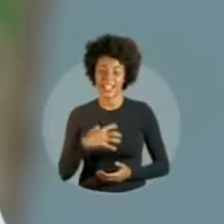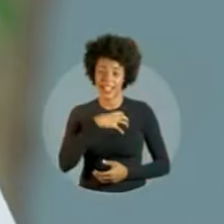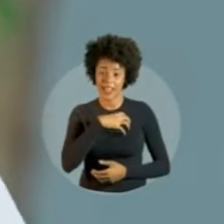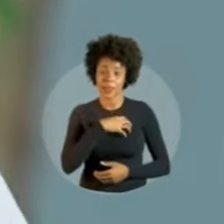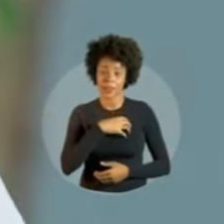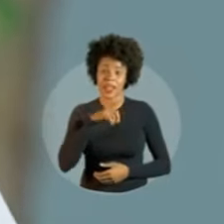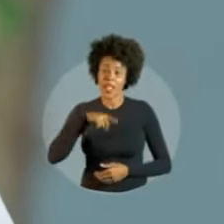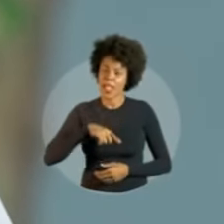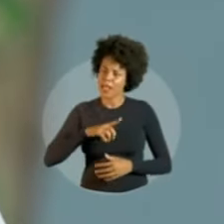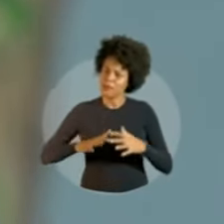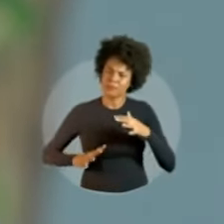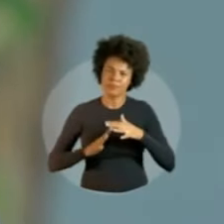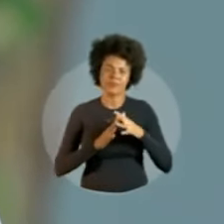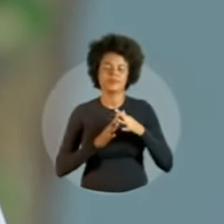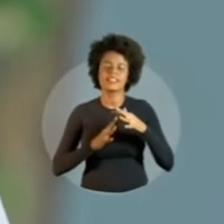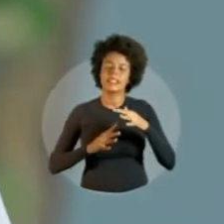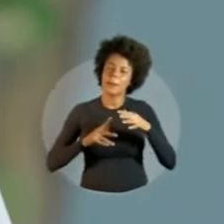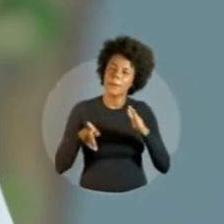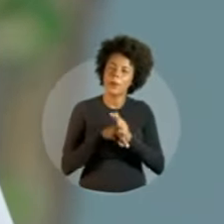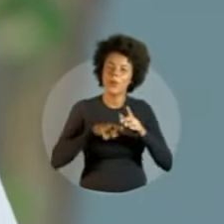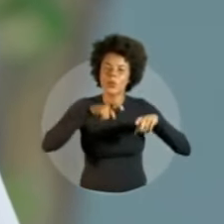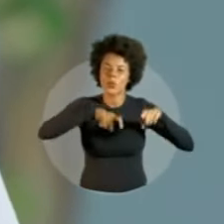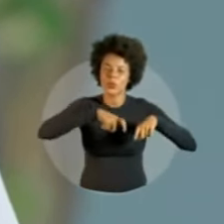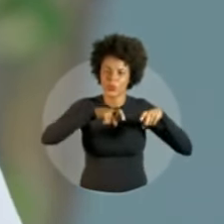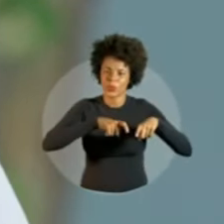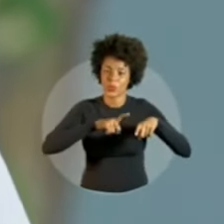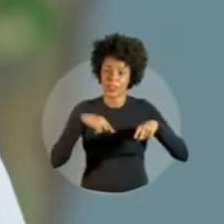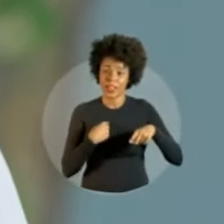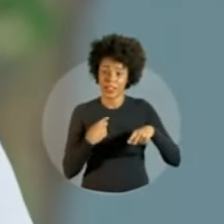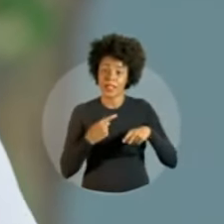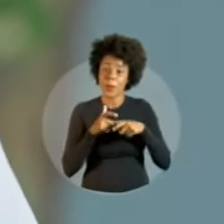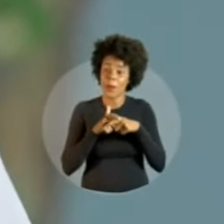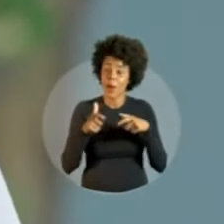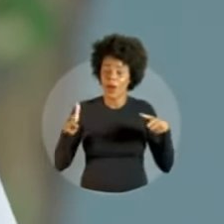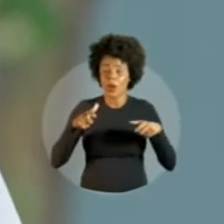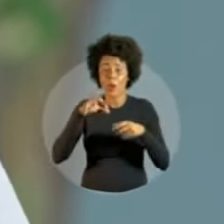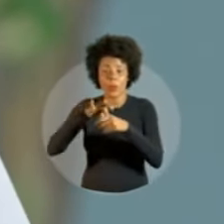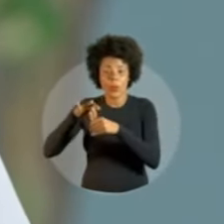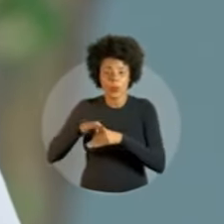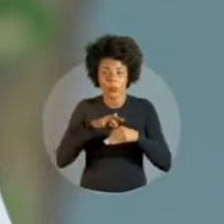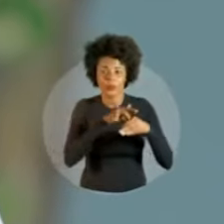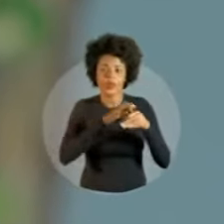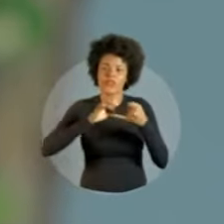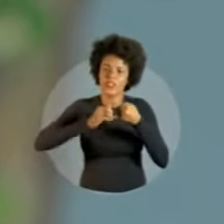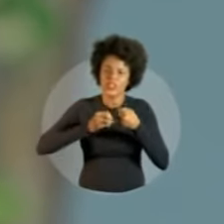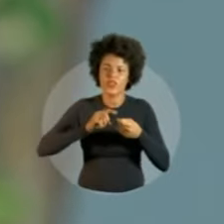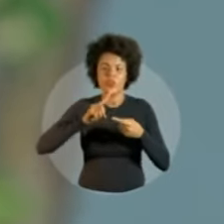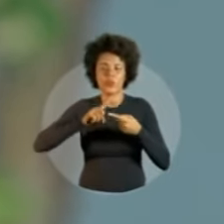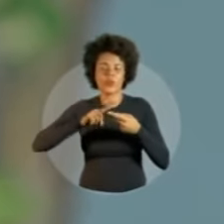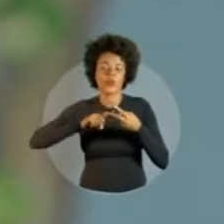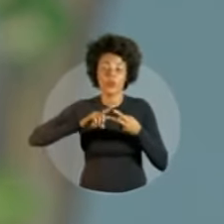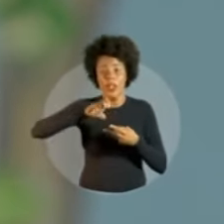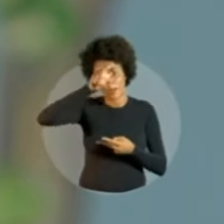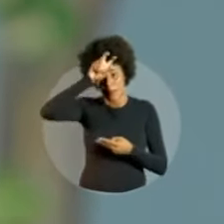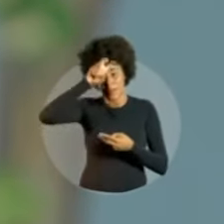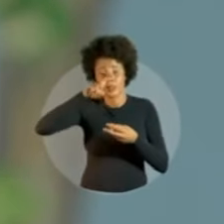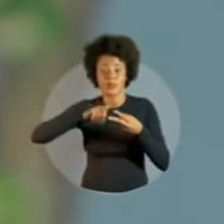Bahia é uma potência da agricultura. Estamos entre os maiores produtores de feijão,